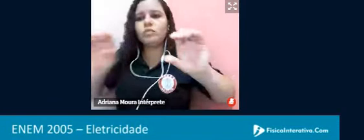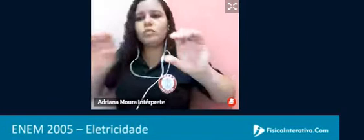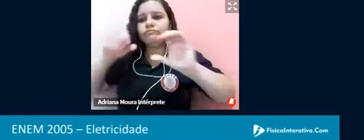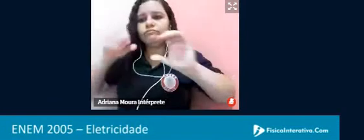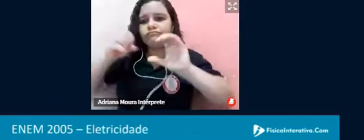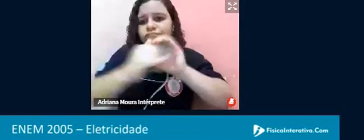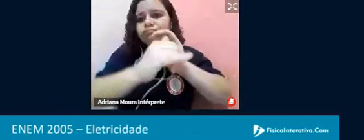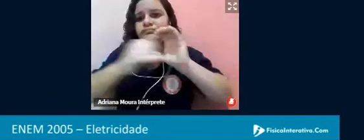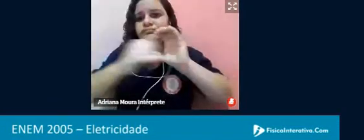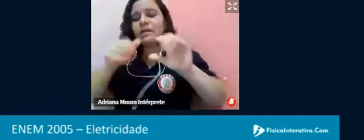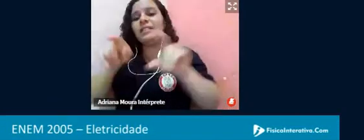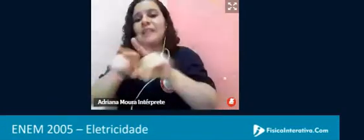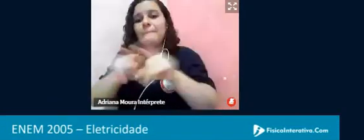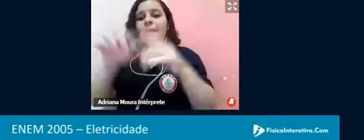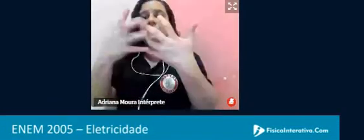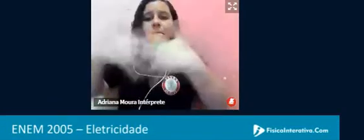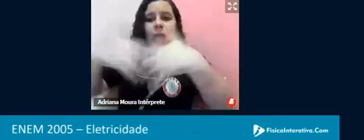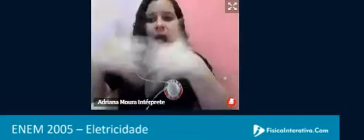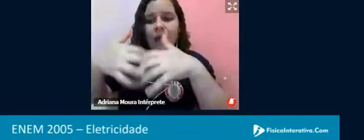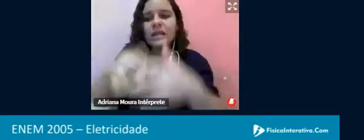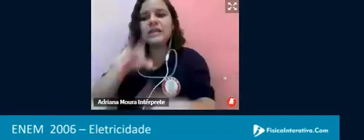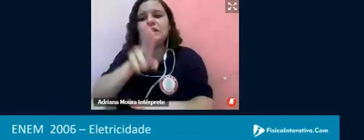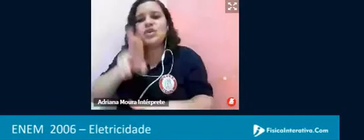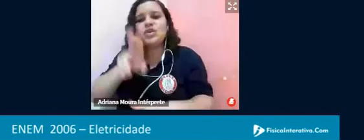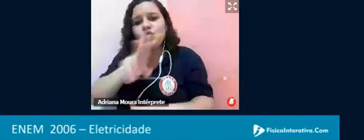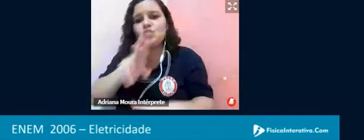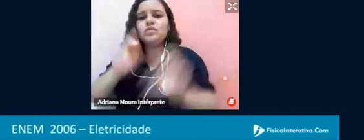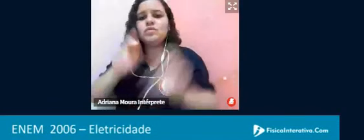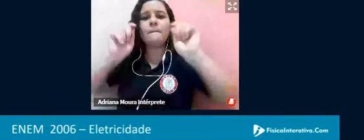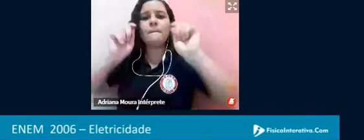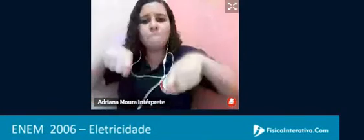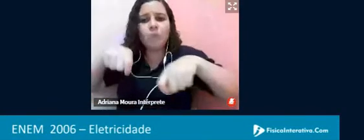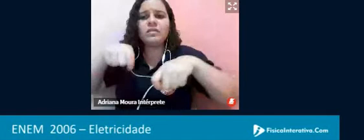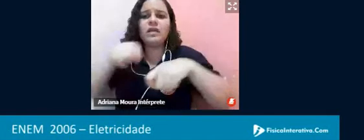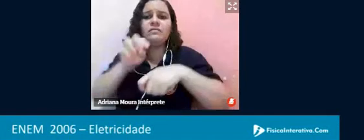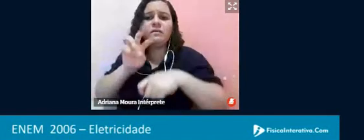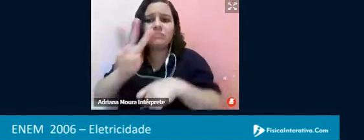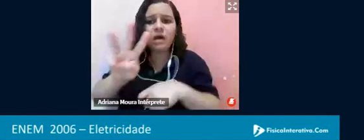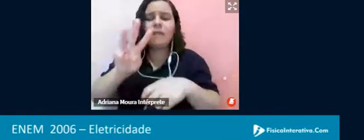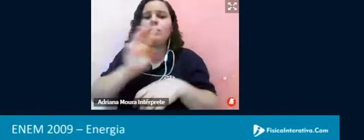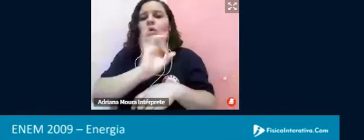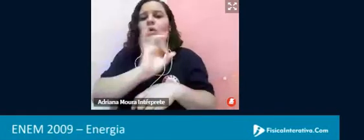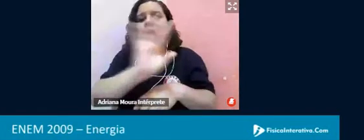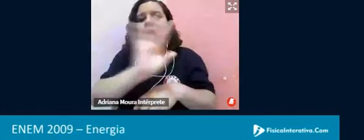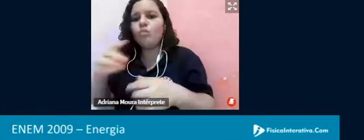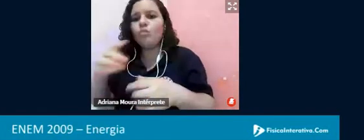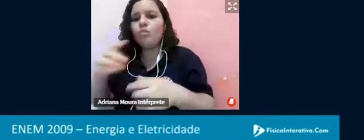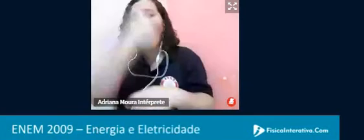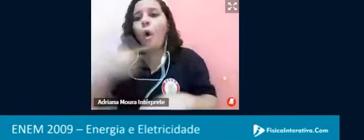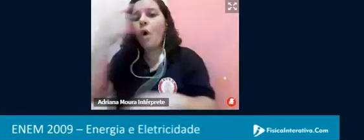de aparelhos e o consumo de cada um deles baseado nas potências, quantas horas ficou ligado e qual vai ser o custo em